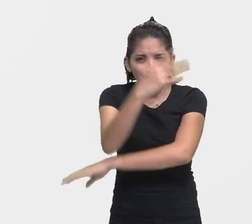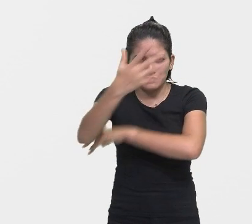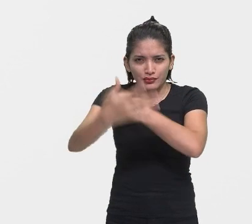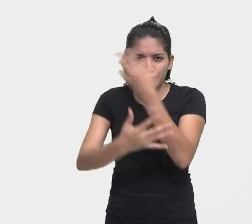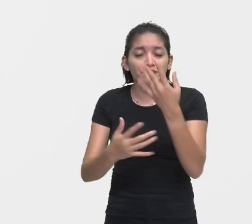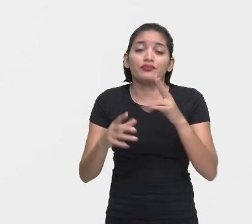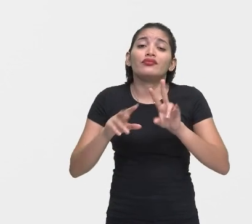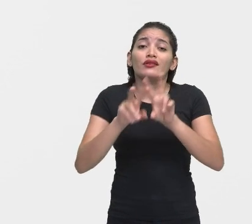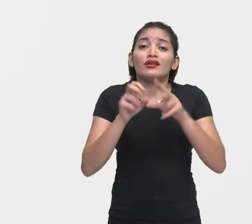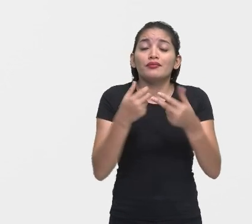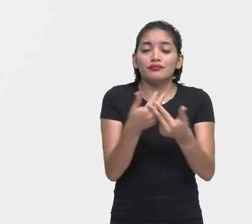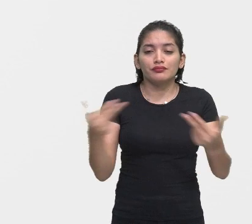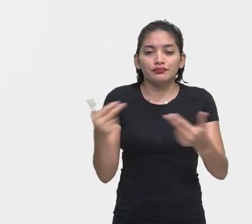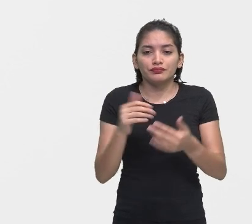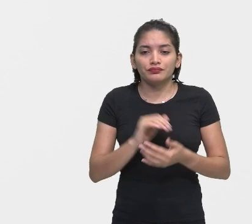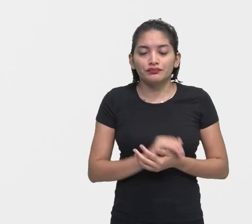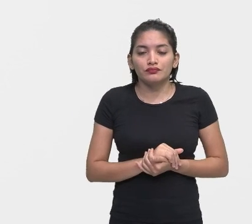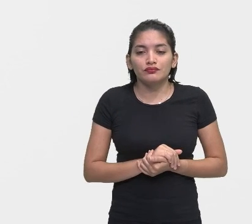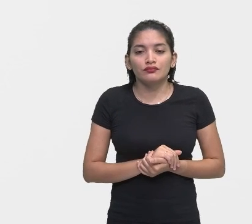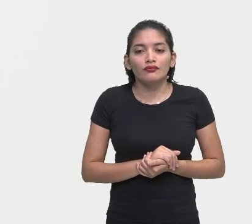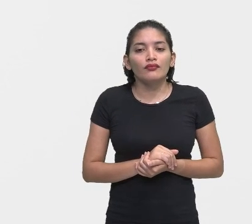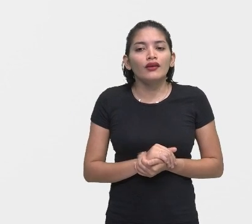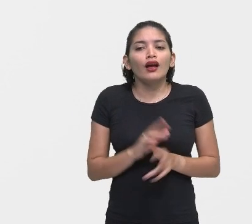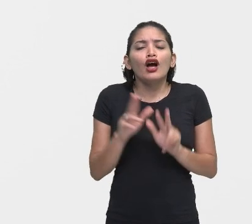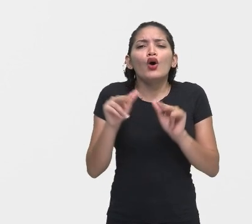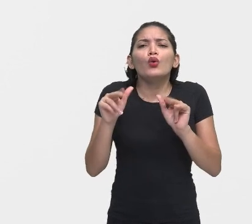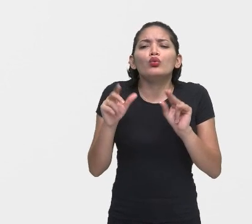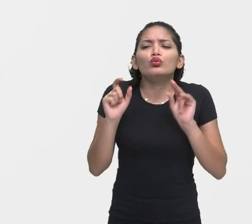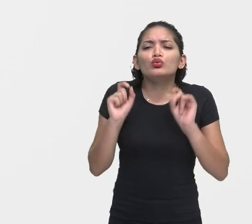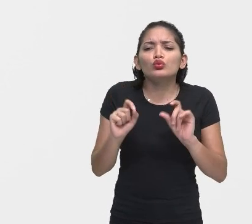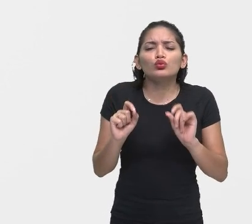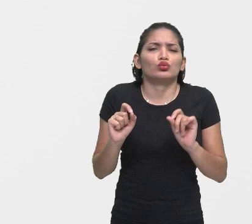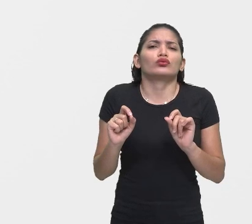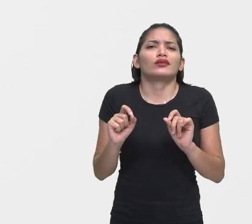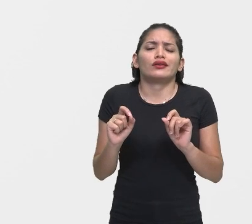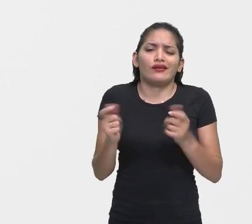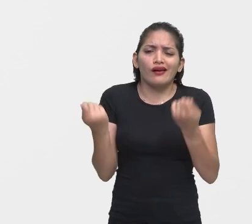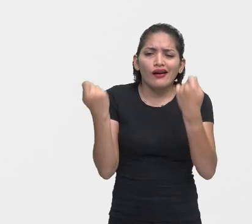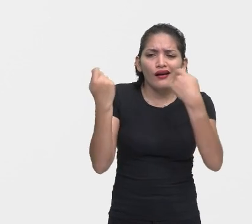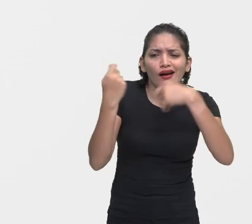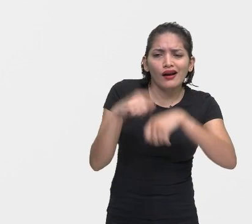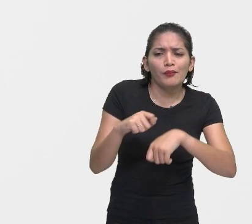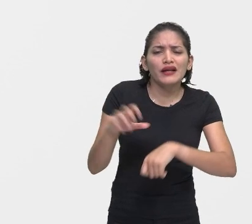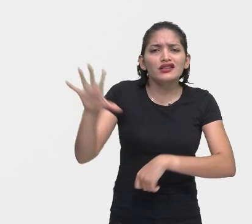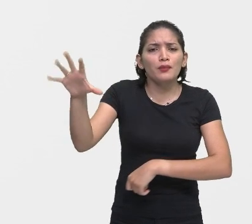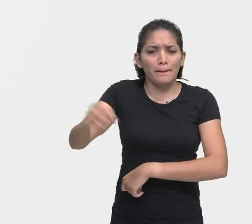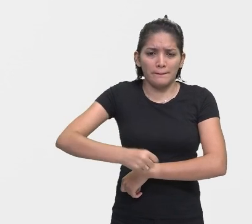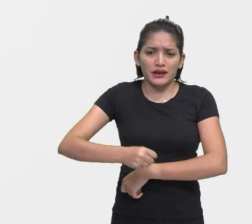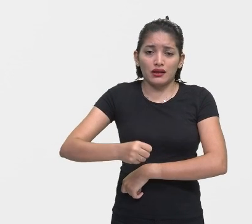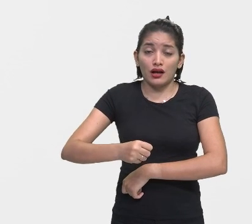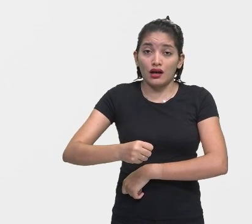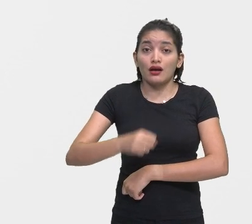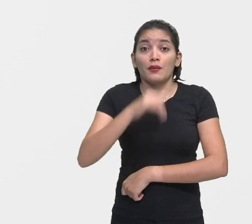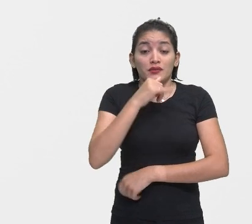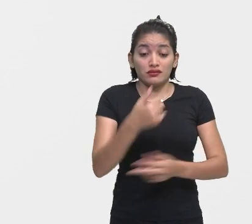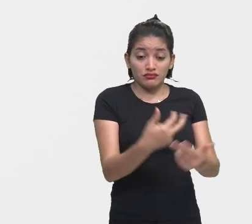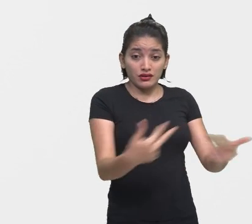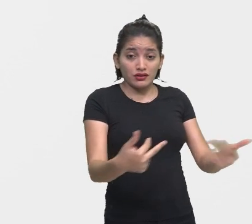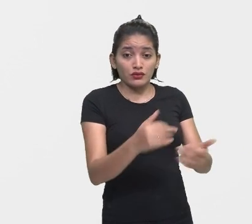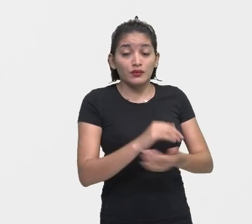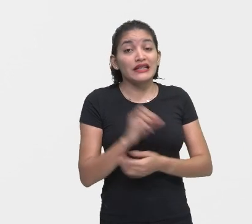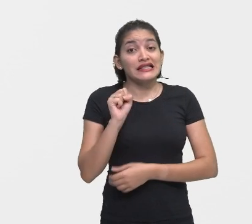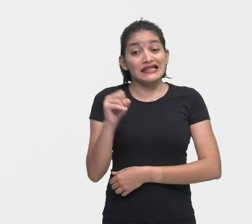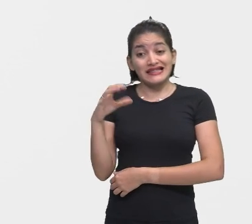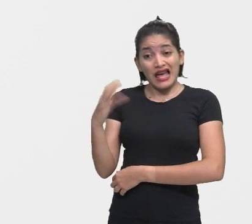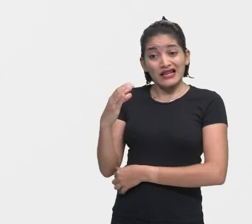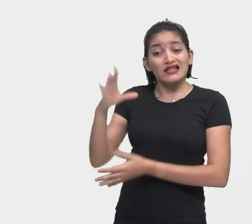das coisas, né? Nunca foi coisa em que pudesse pegar, como nas coisas. Se a ciência